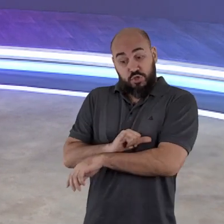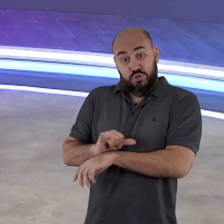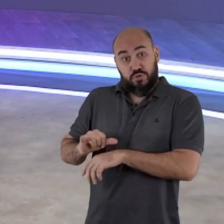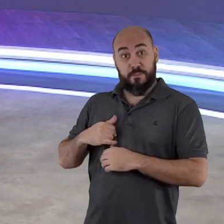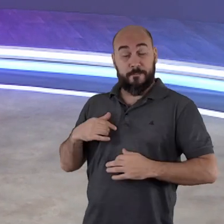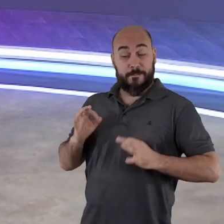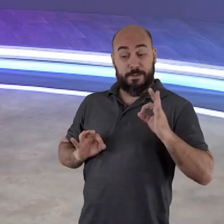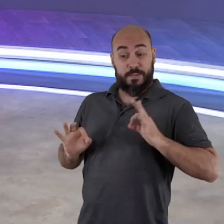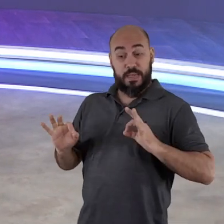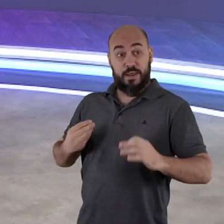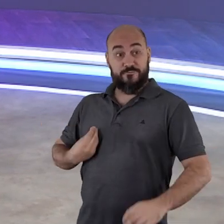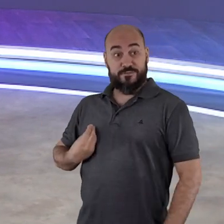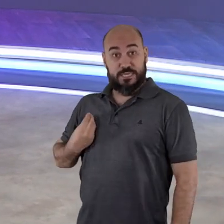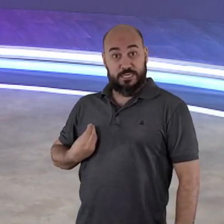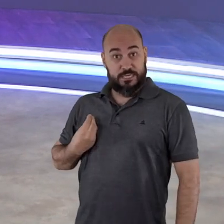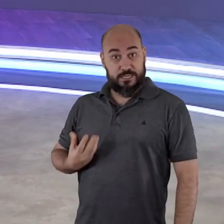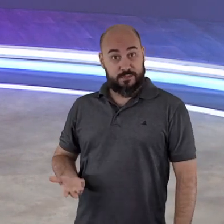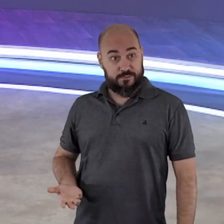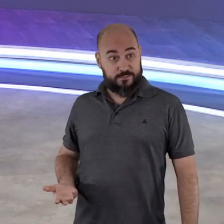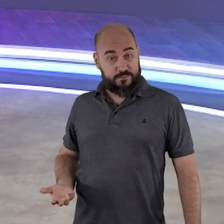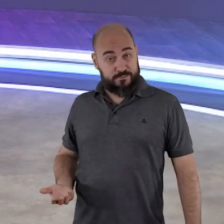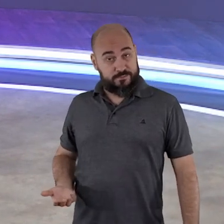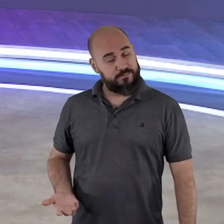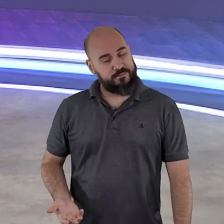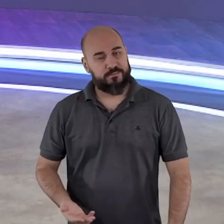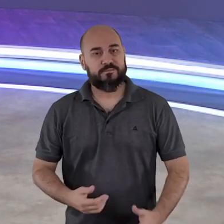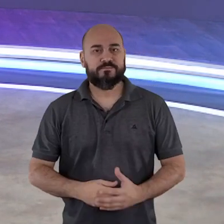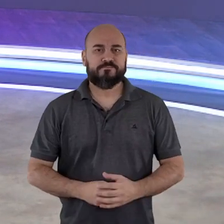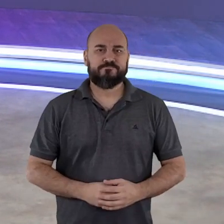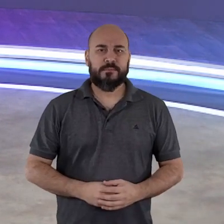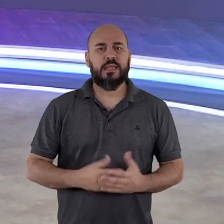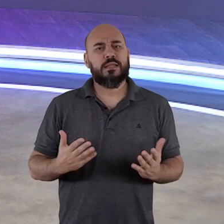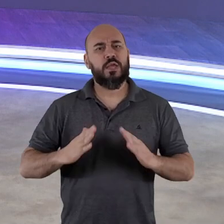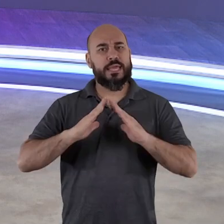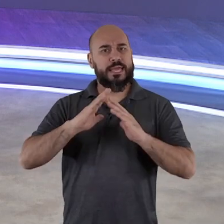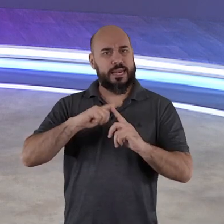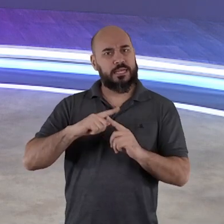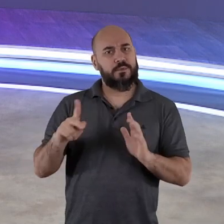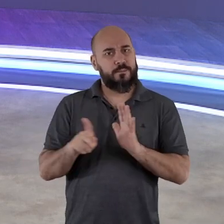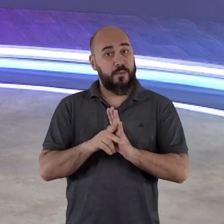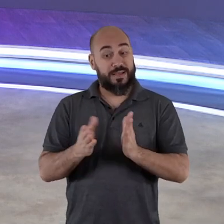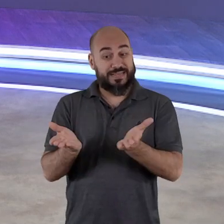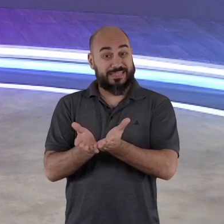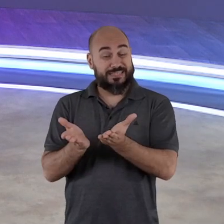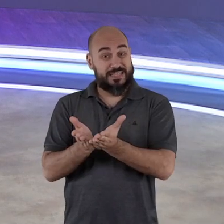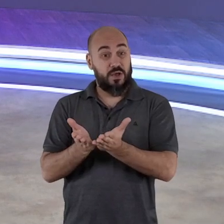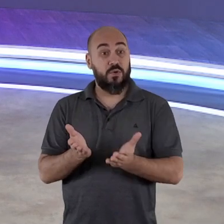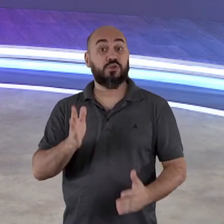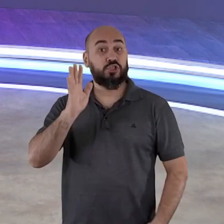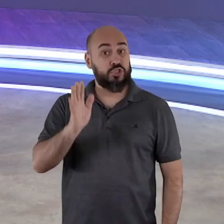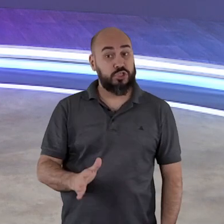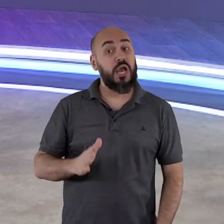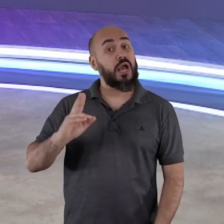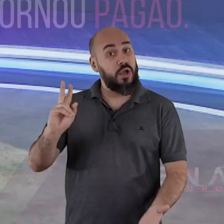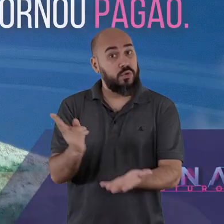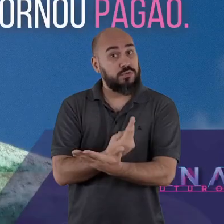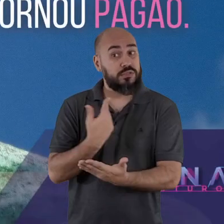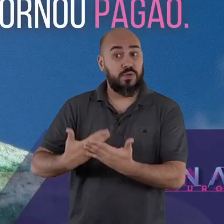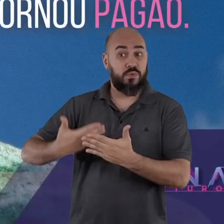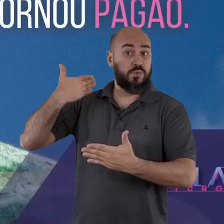enfrentou exatamente isto que Paulo disse que aconteceria alguns anos depois. No